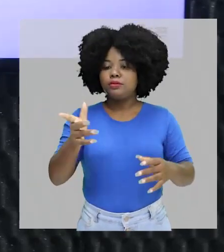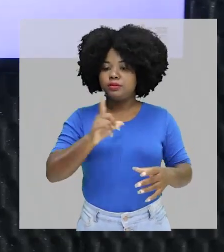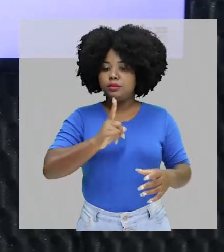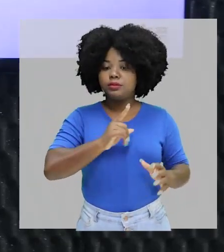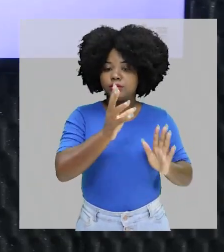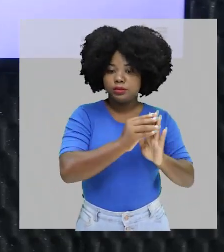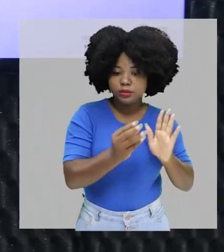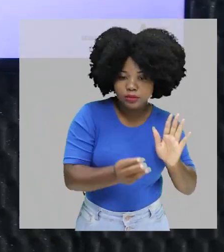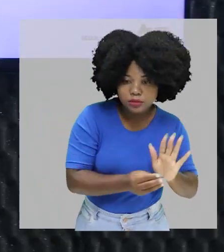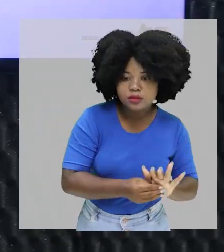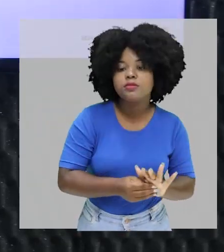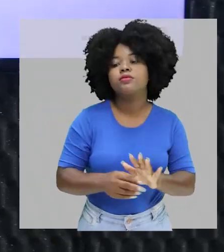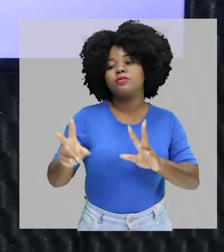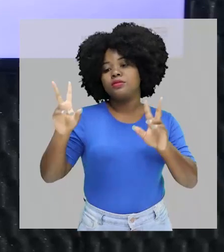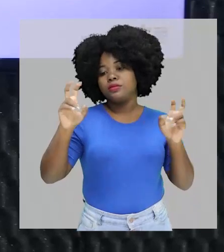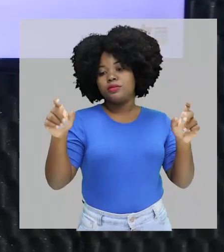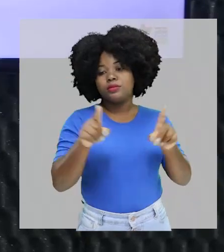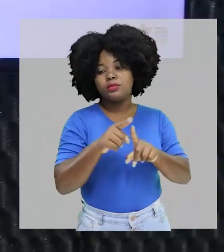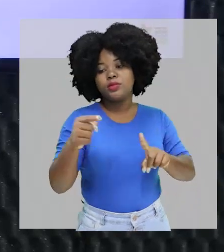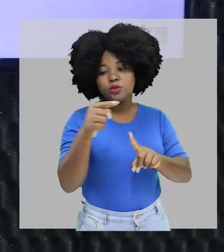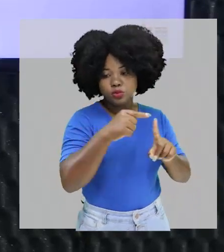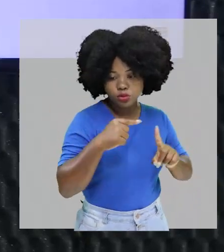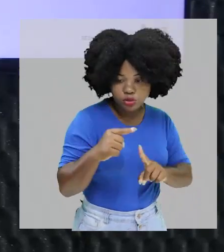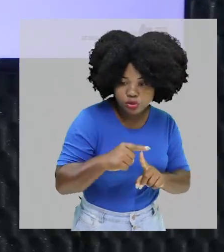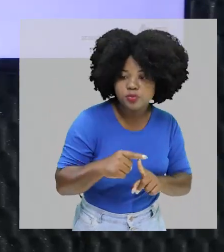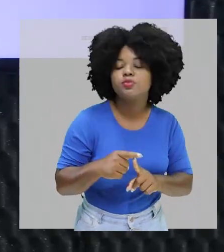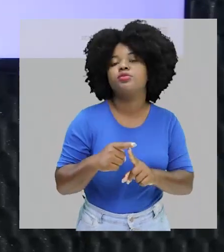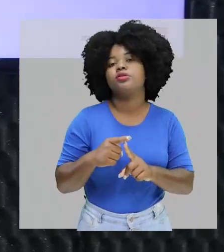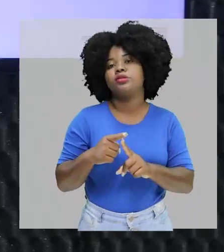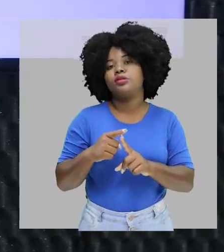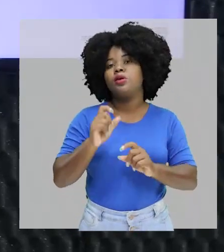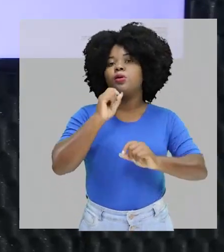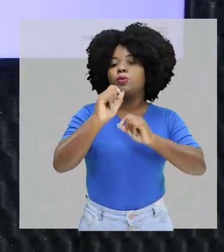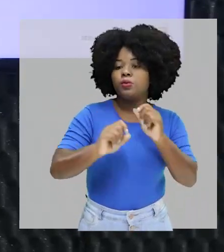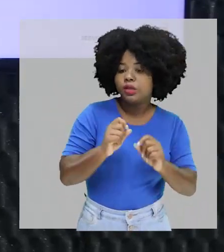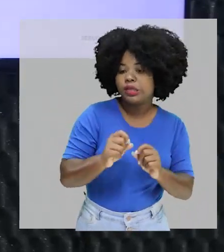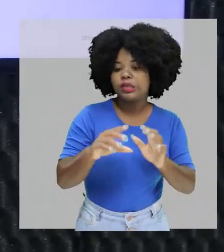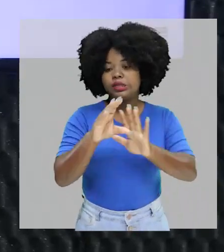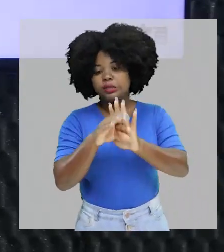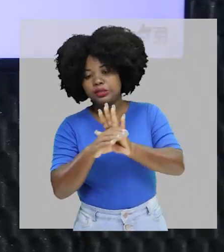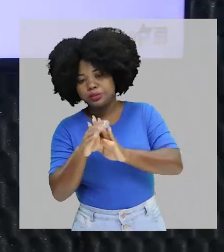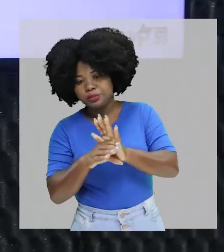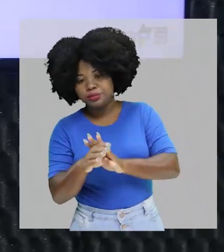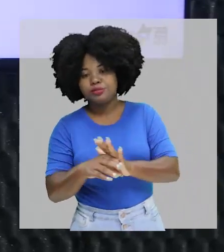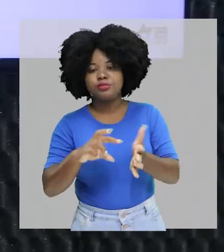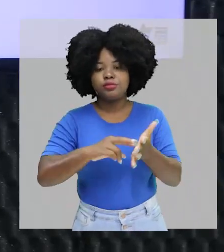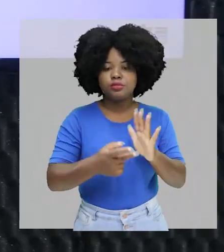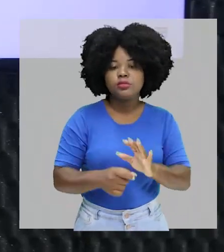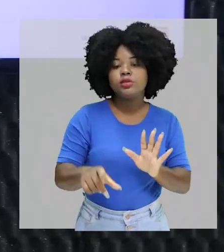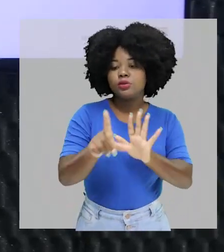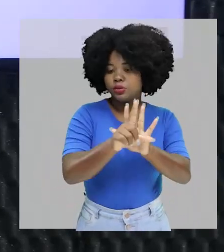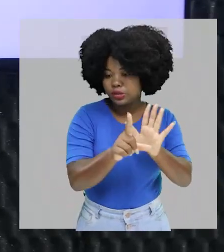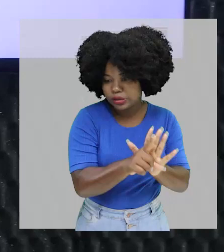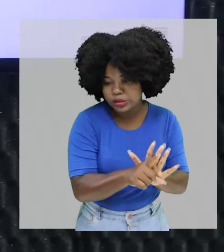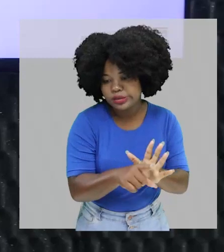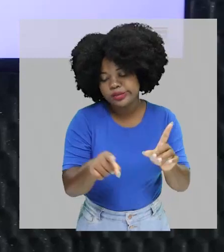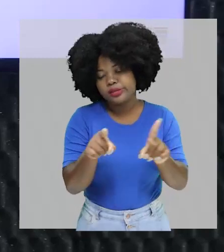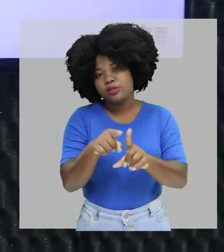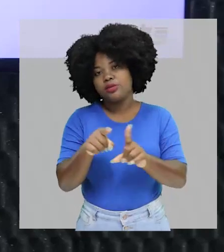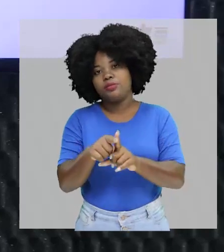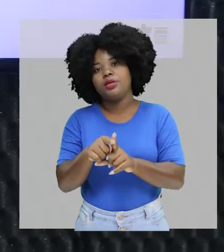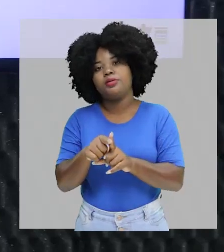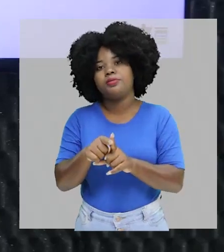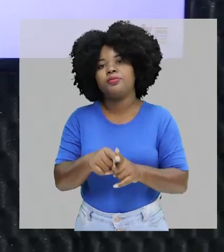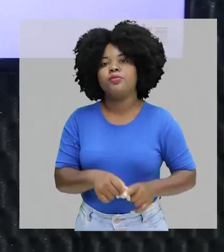ou tópicos como os tipos de radiação, o que é radiação, os tipos, as leis da